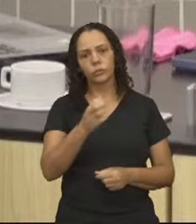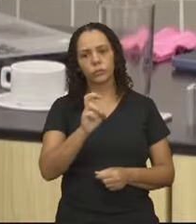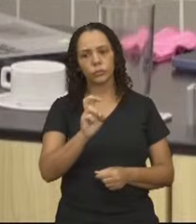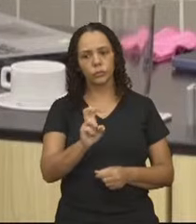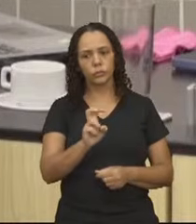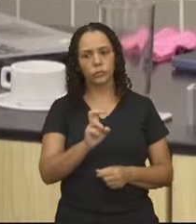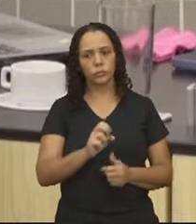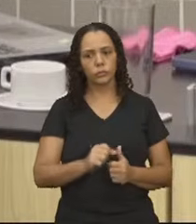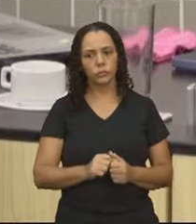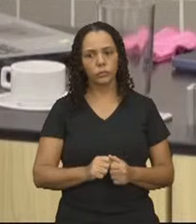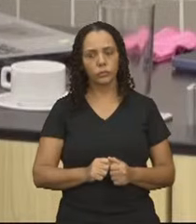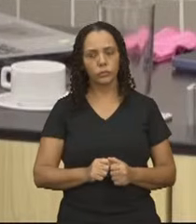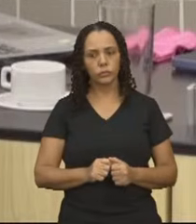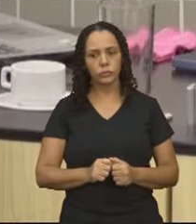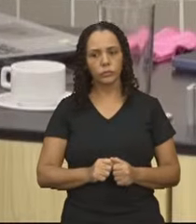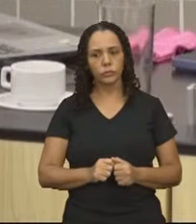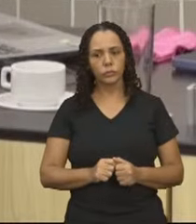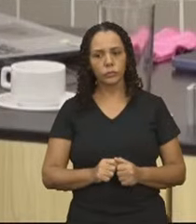675.